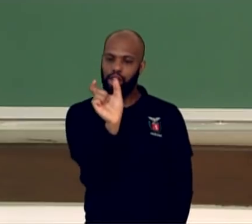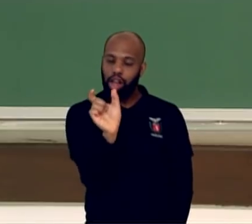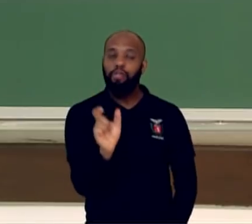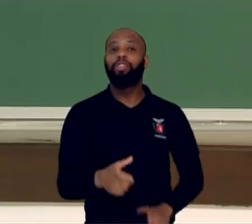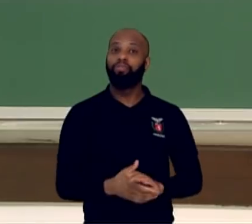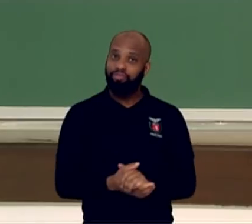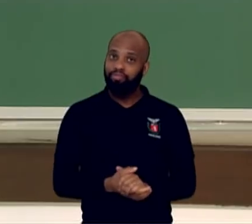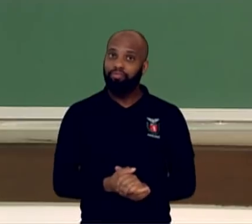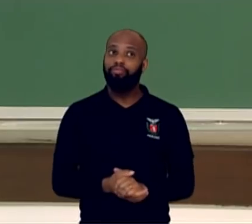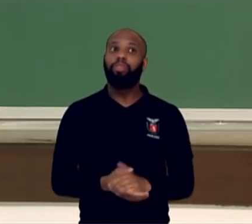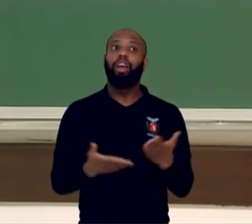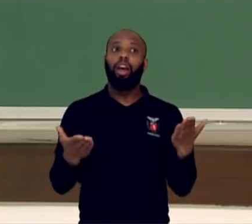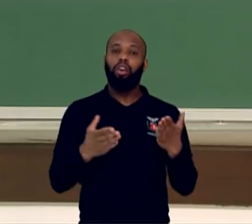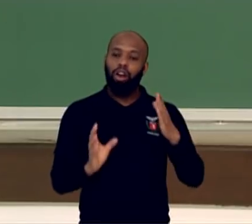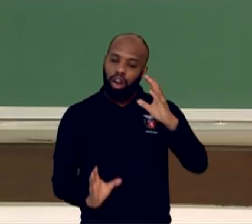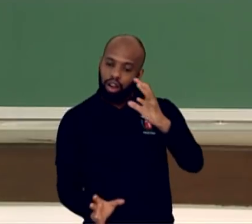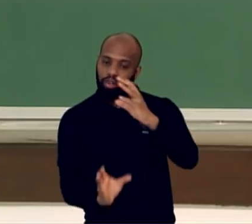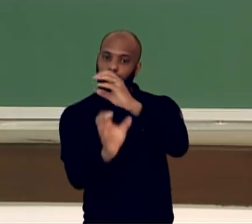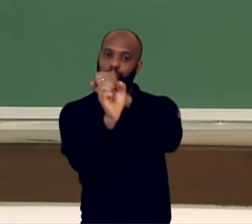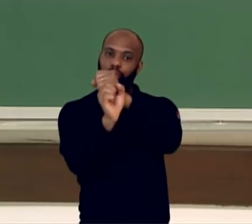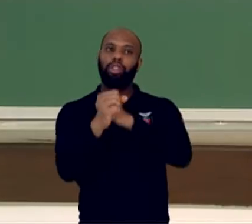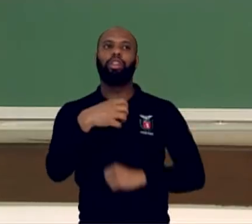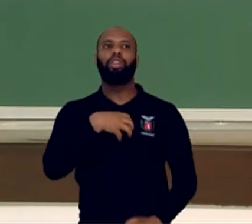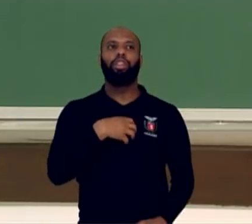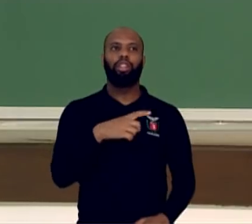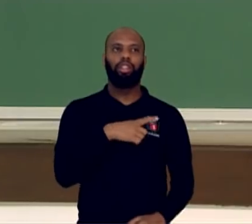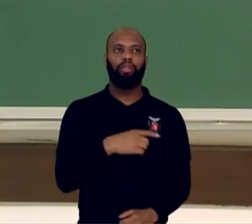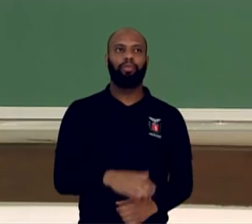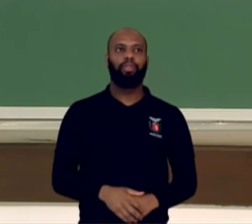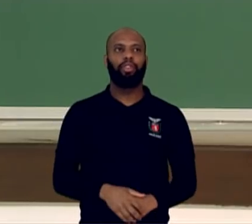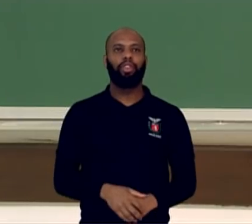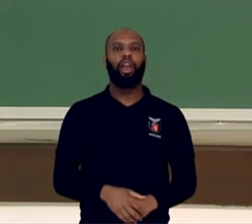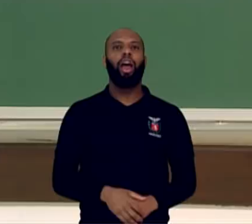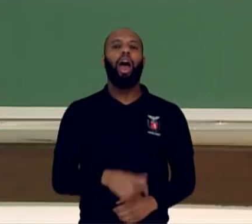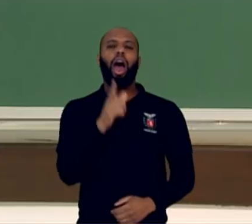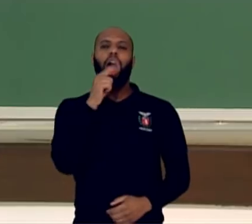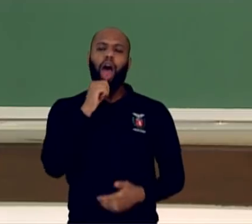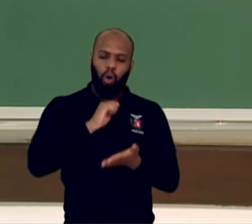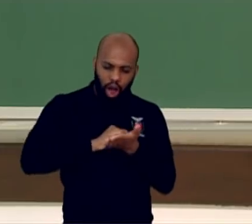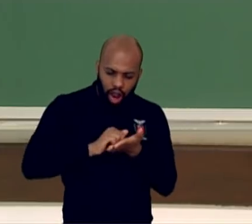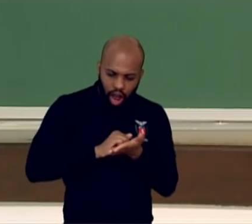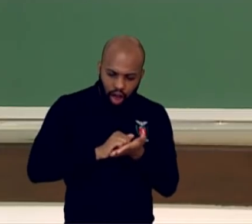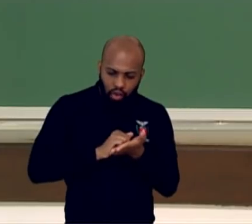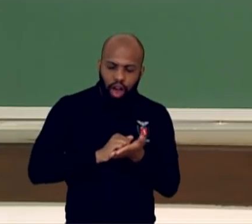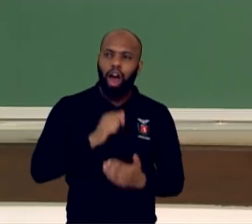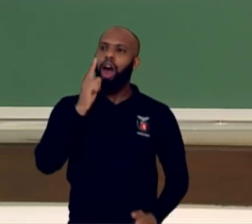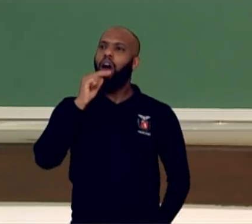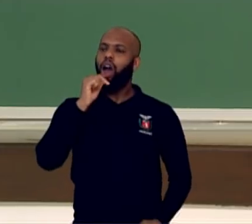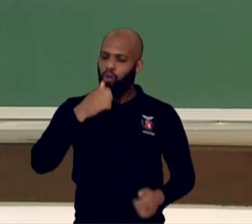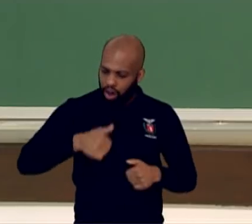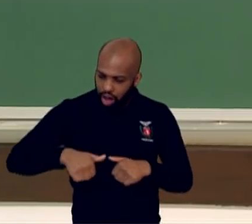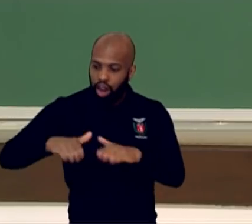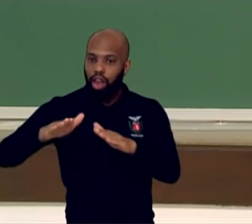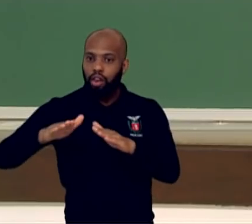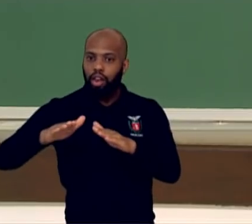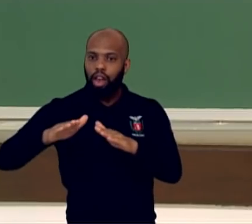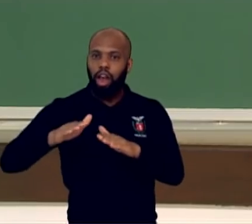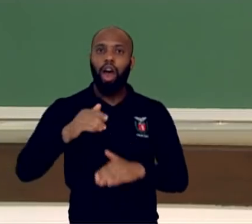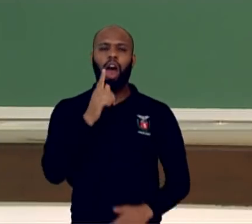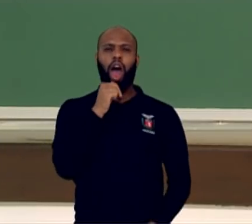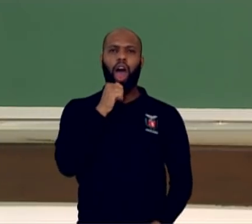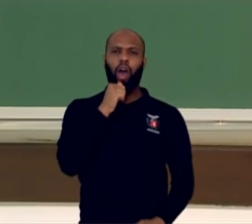aí, essa soma dessas duas coisas cria o sentido, quer ver? Água lava, água leva. Água